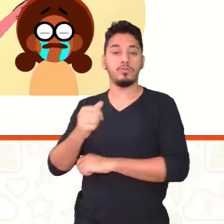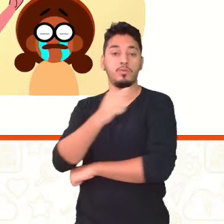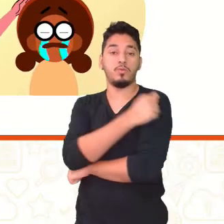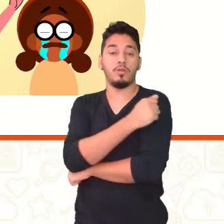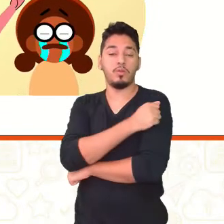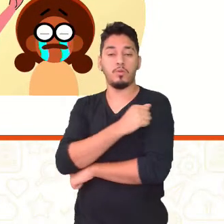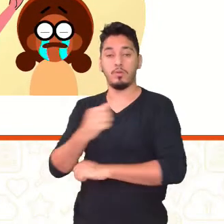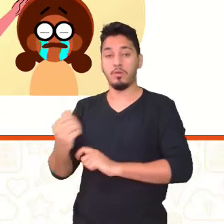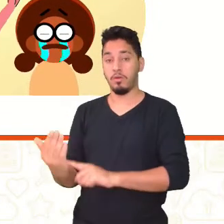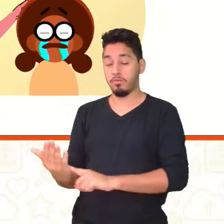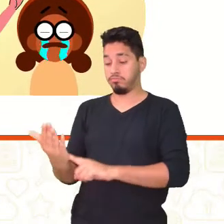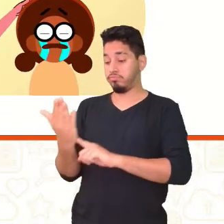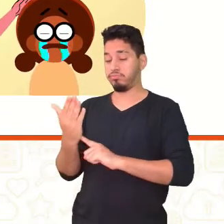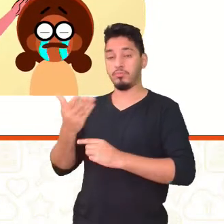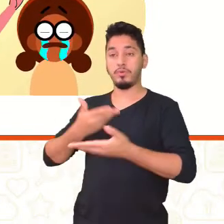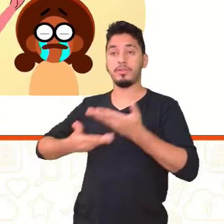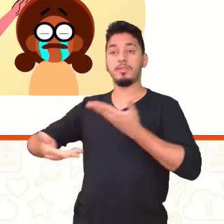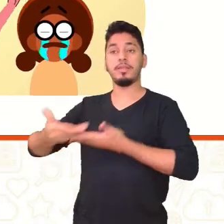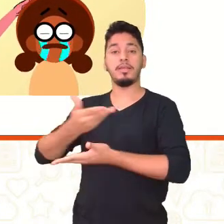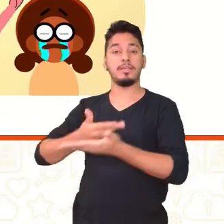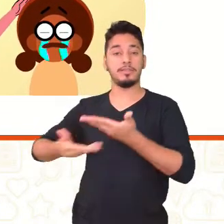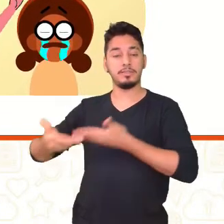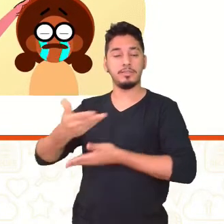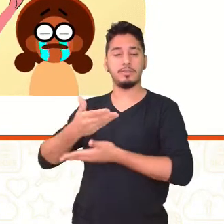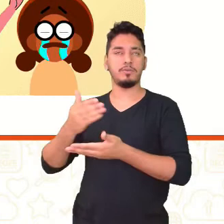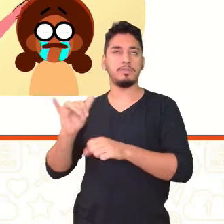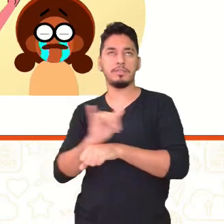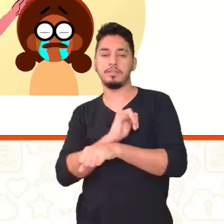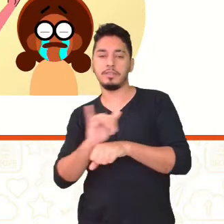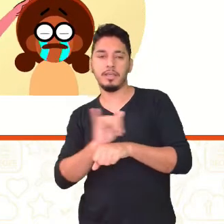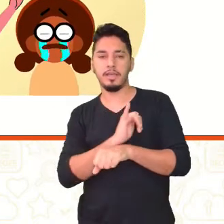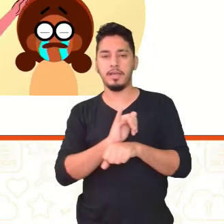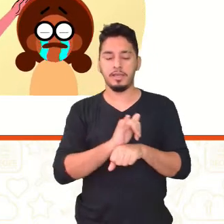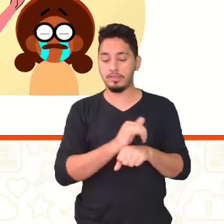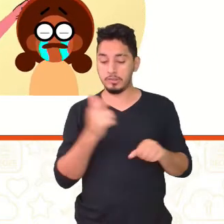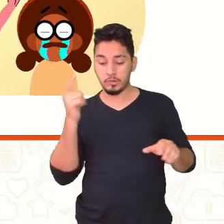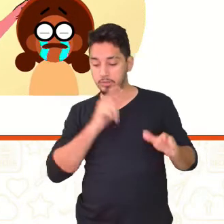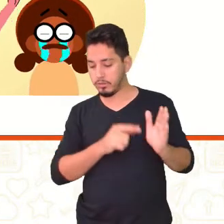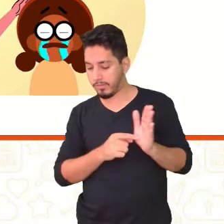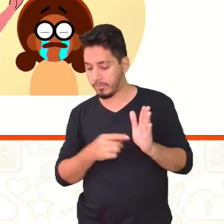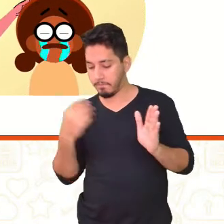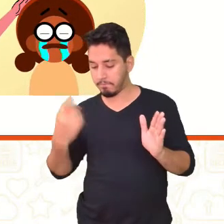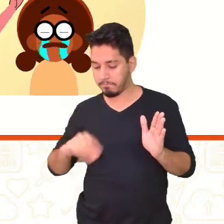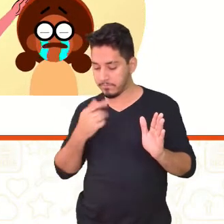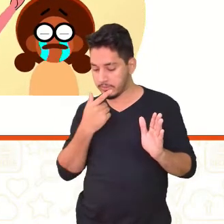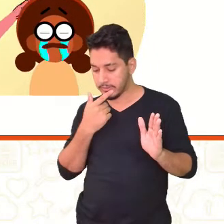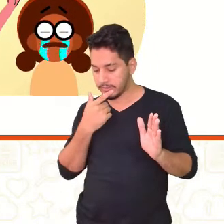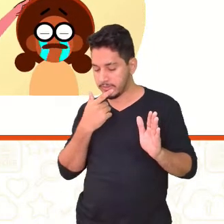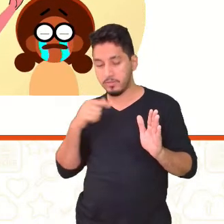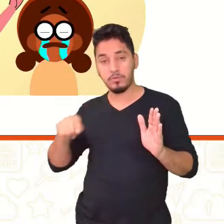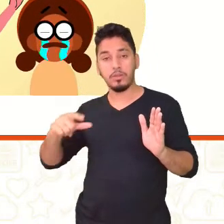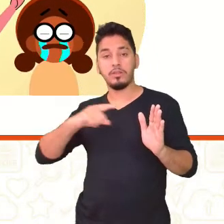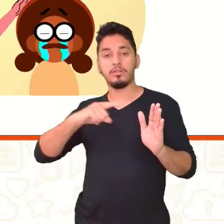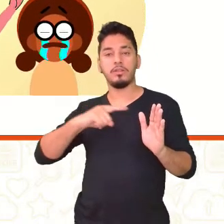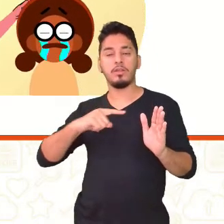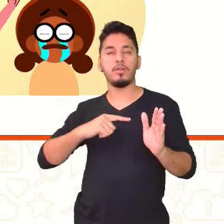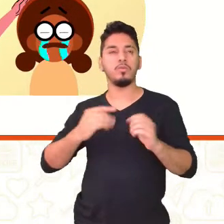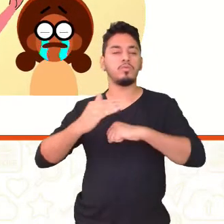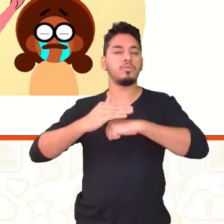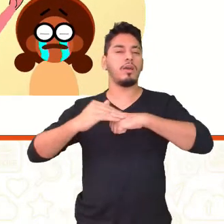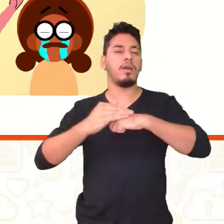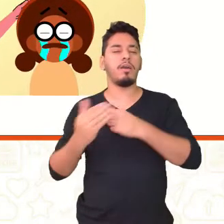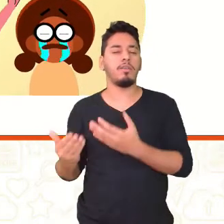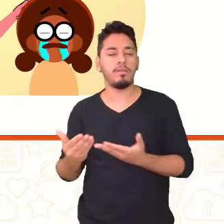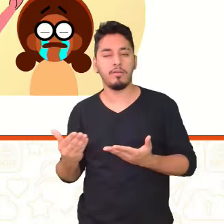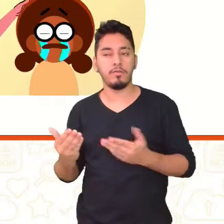estudante apresenta uma interação com uma estratégia ou com um recurso, quando ele tem uma afetividade,